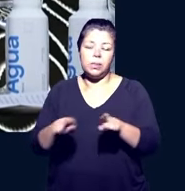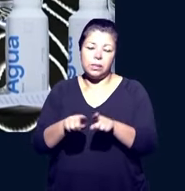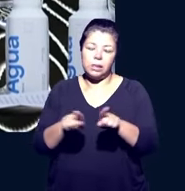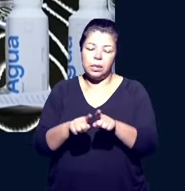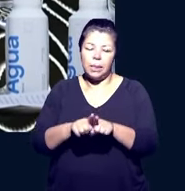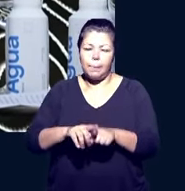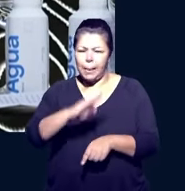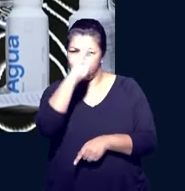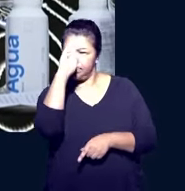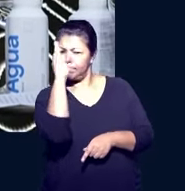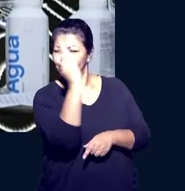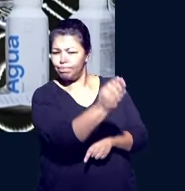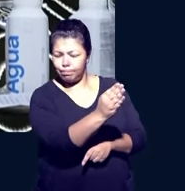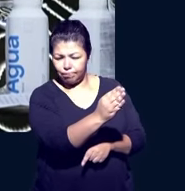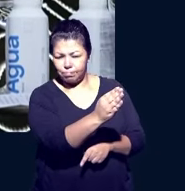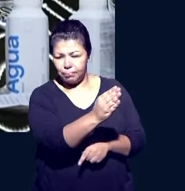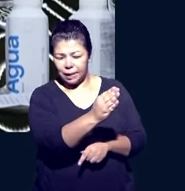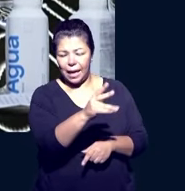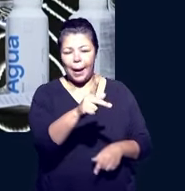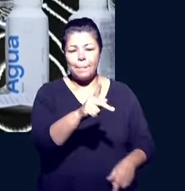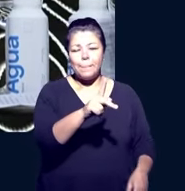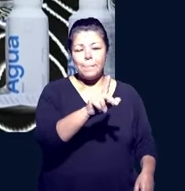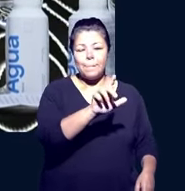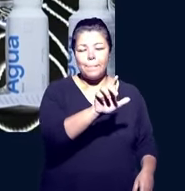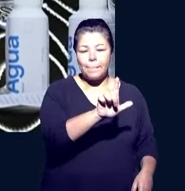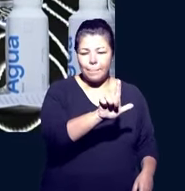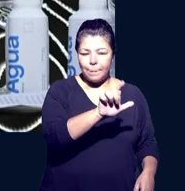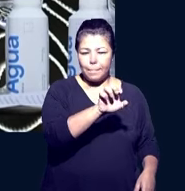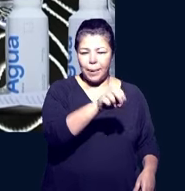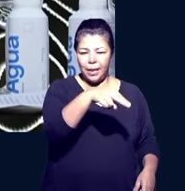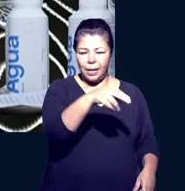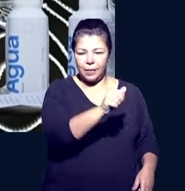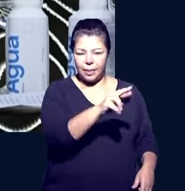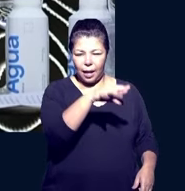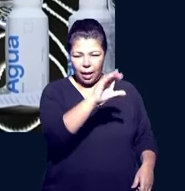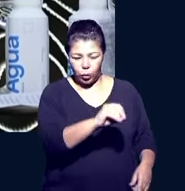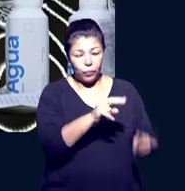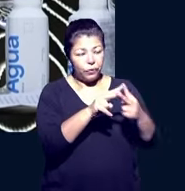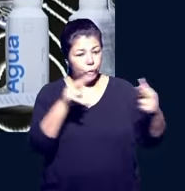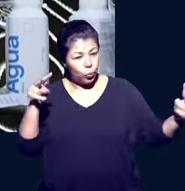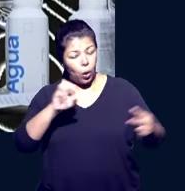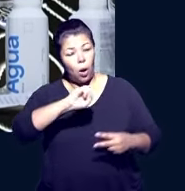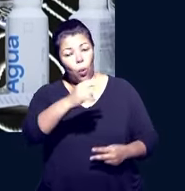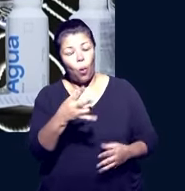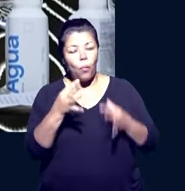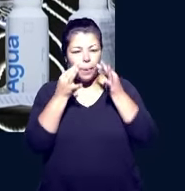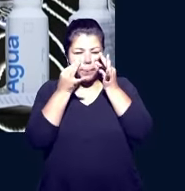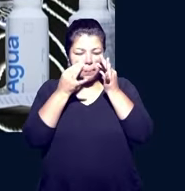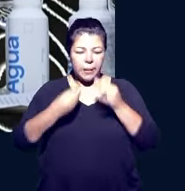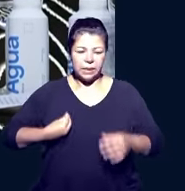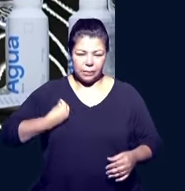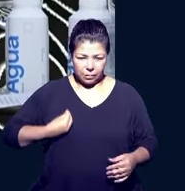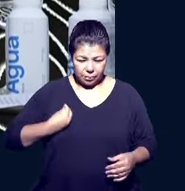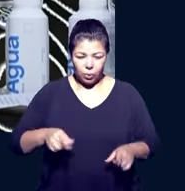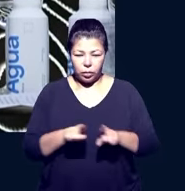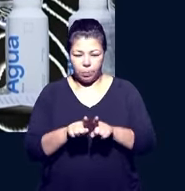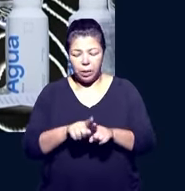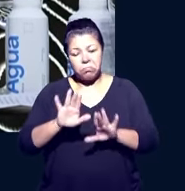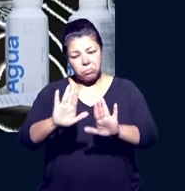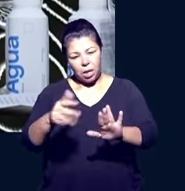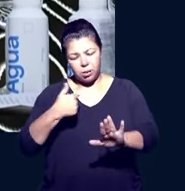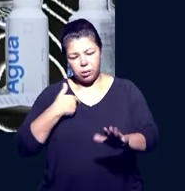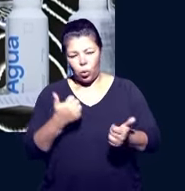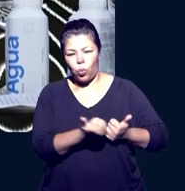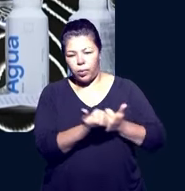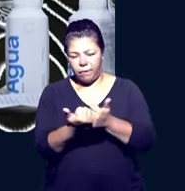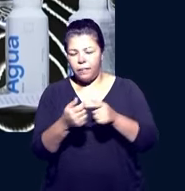plenário ou plenário virtual que é onde a gente vota online ou o plenário físico de modo que eu considero que a monocratica é